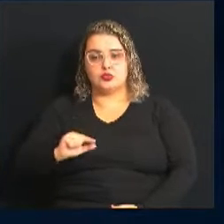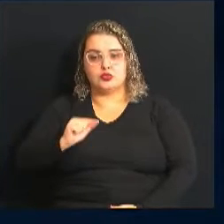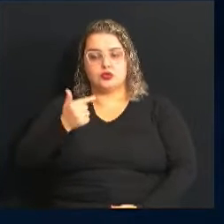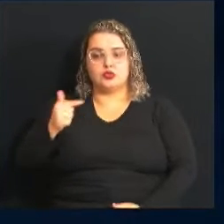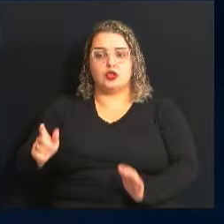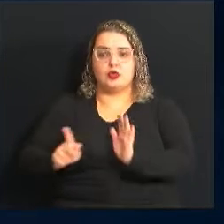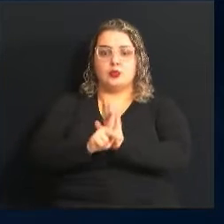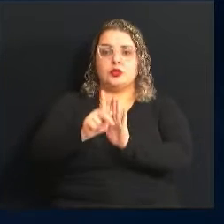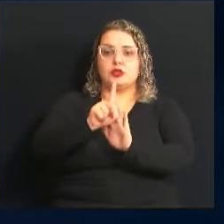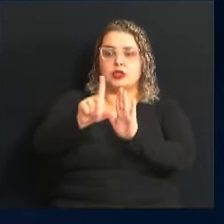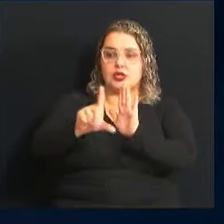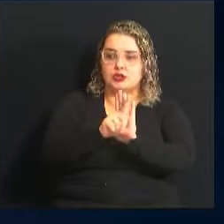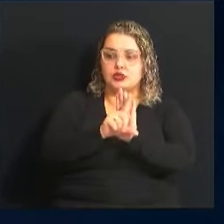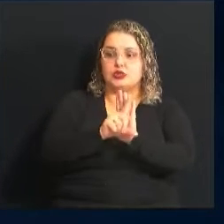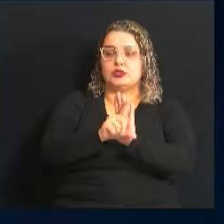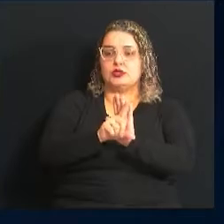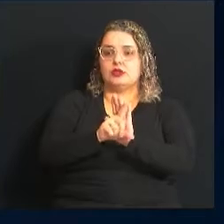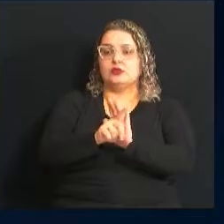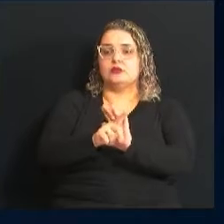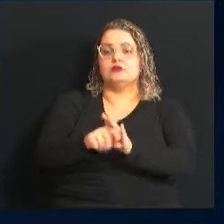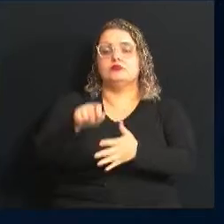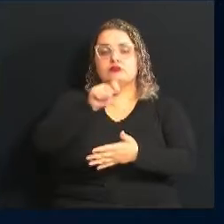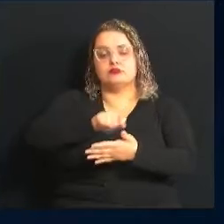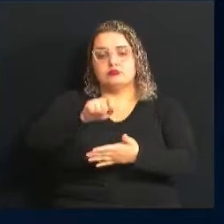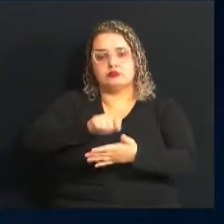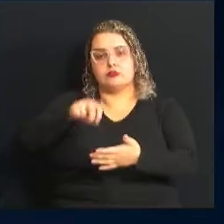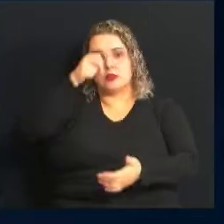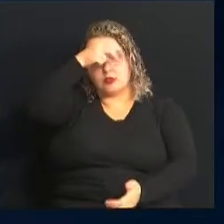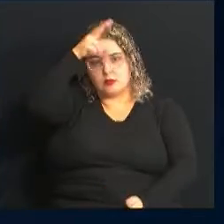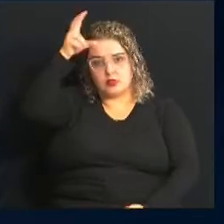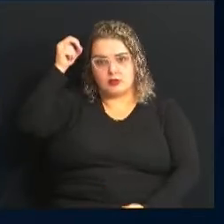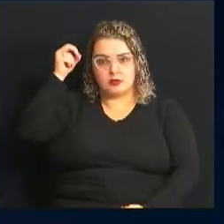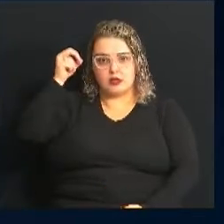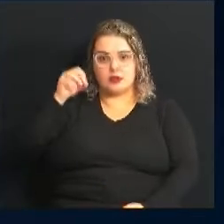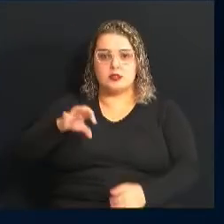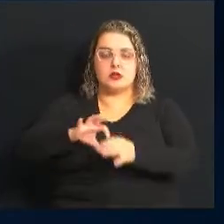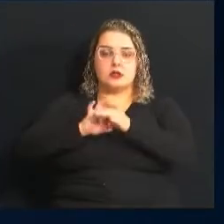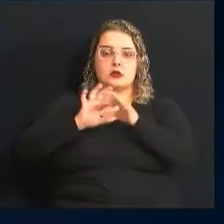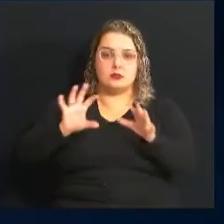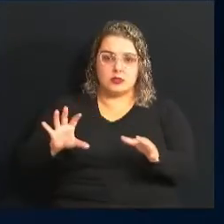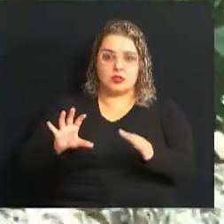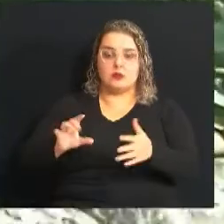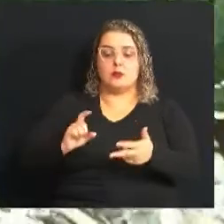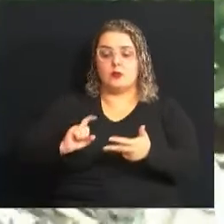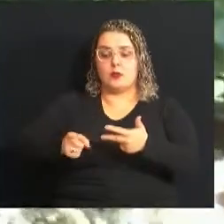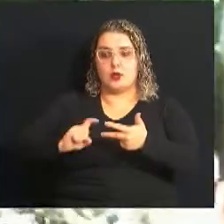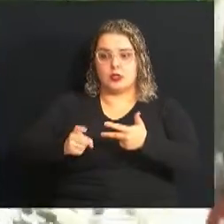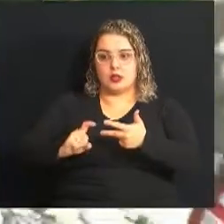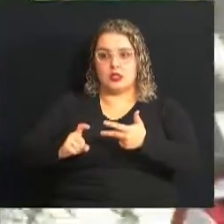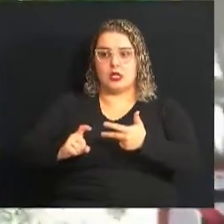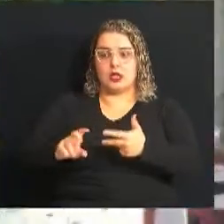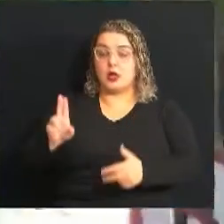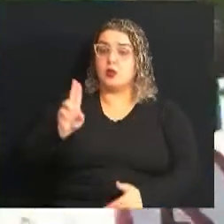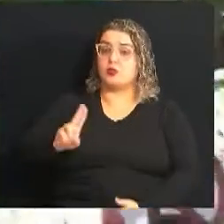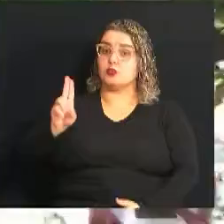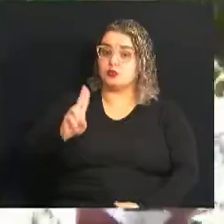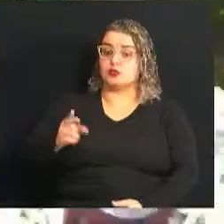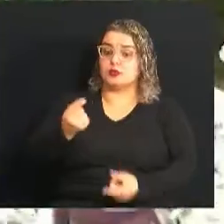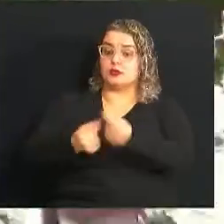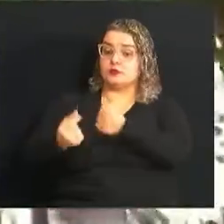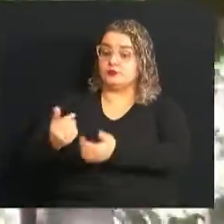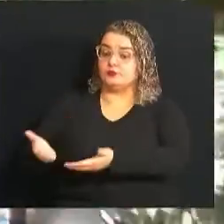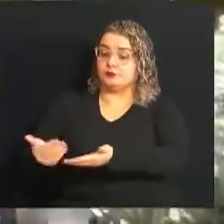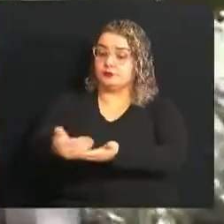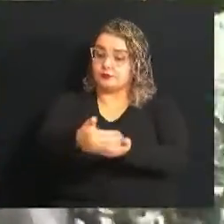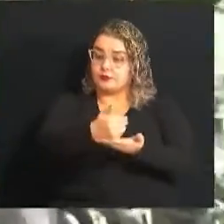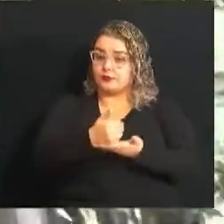148/2022, de autoria do prefeito municipal, que autoriza o Poder Executivo a utilizar recursos